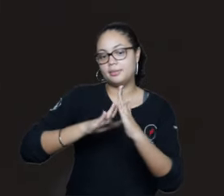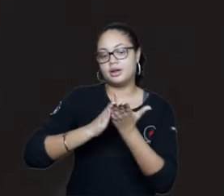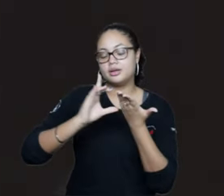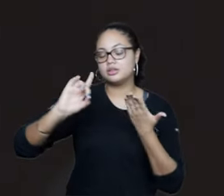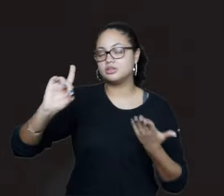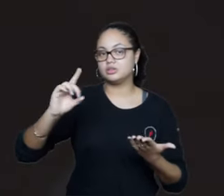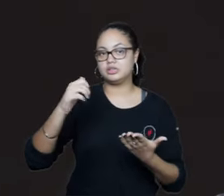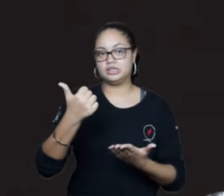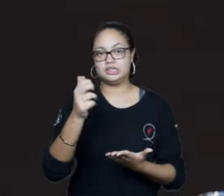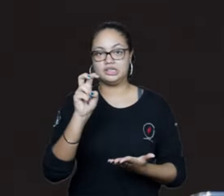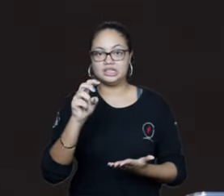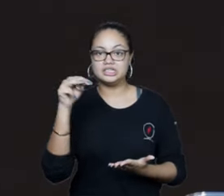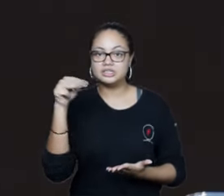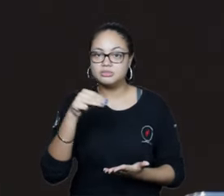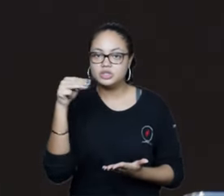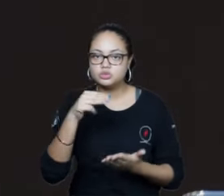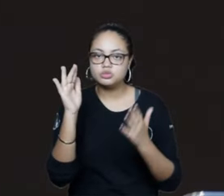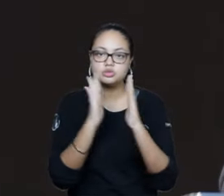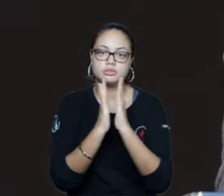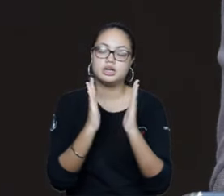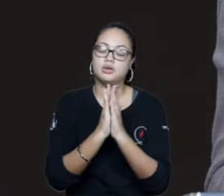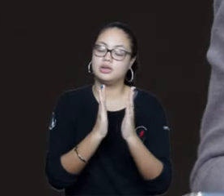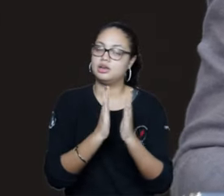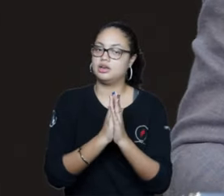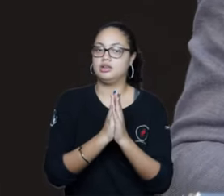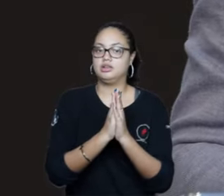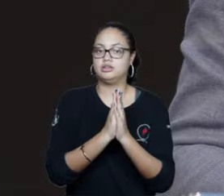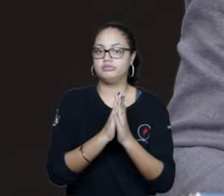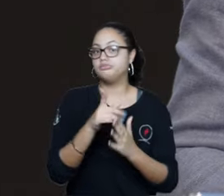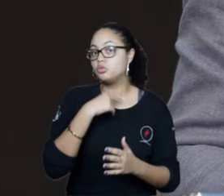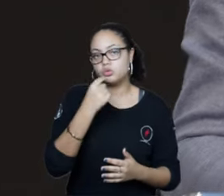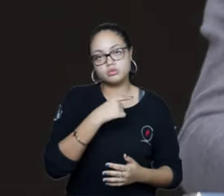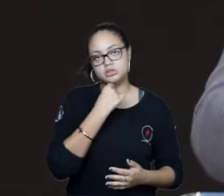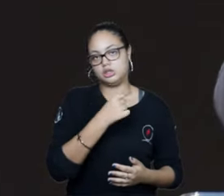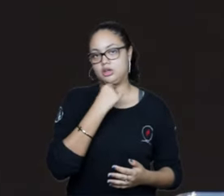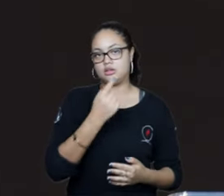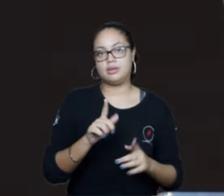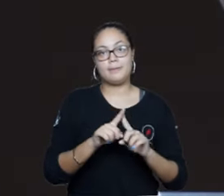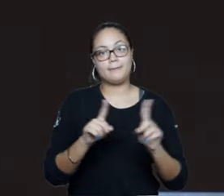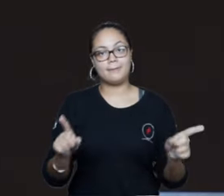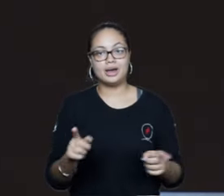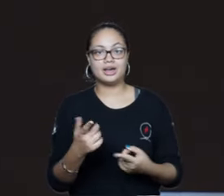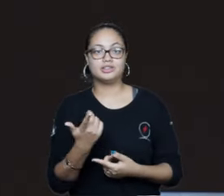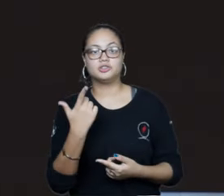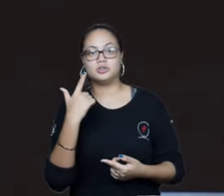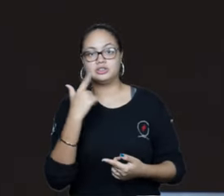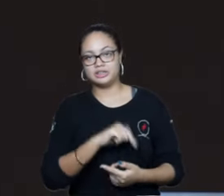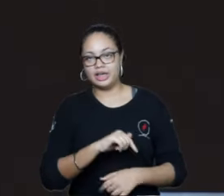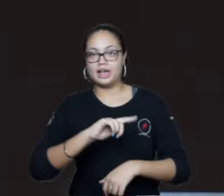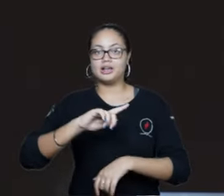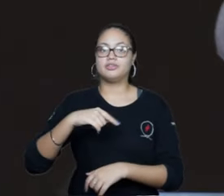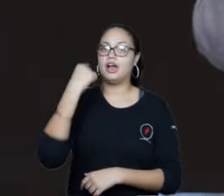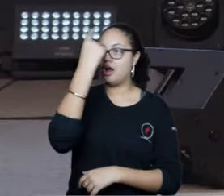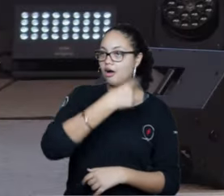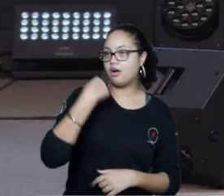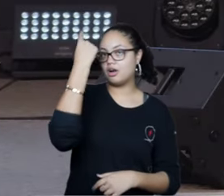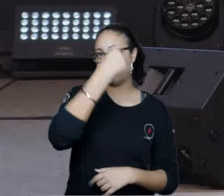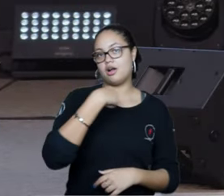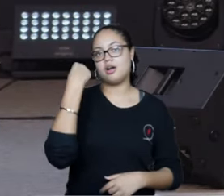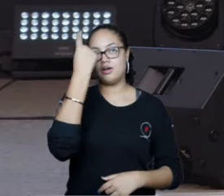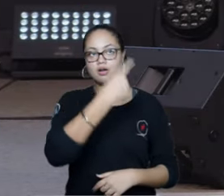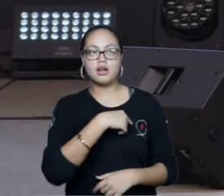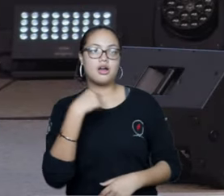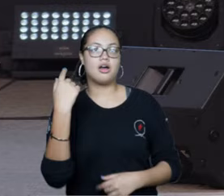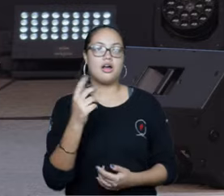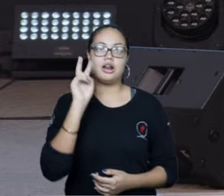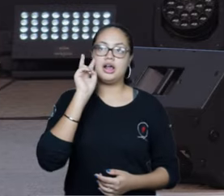15 minutos para orar não é capaz mas é capaz de ficar horas e horas vendo bobagem